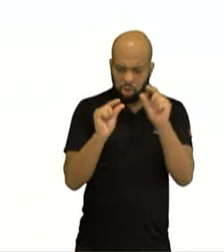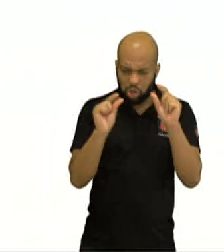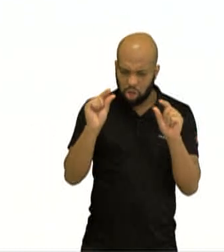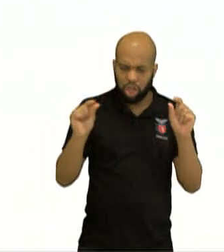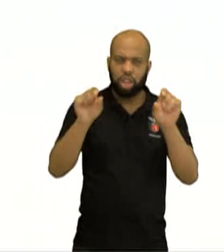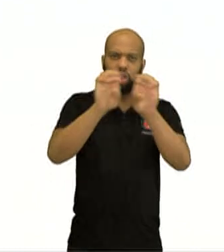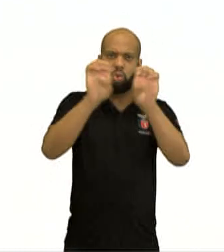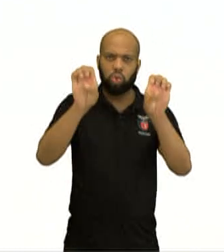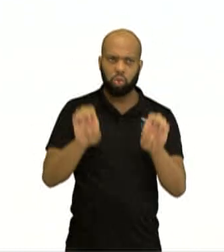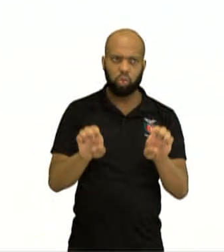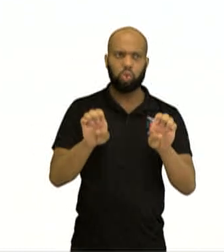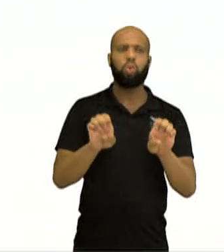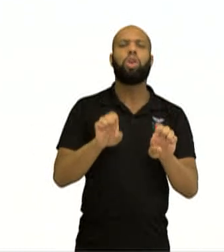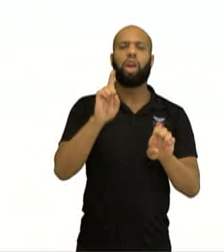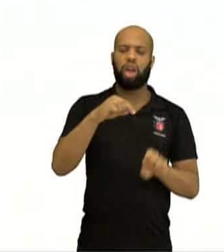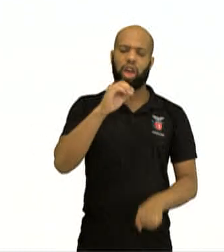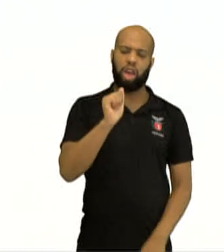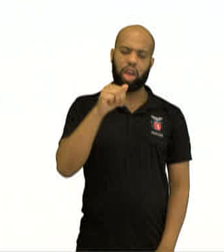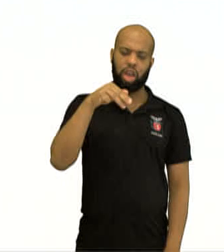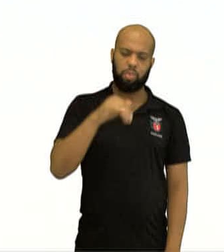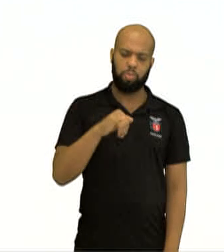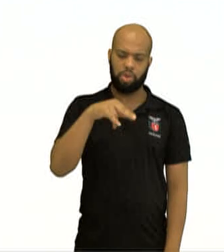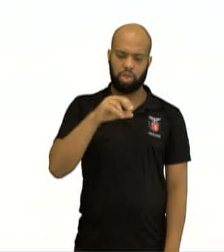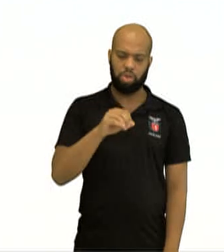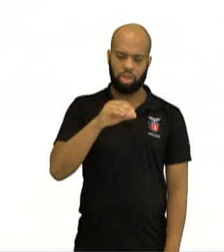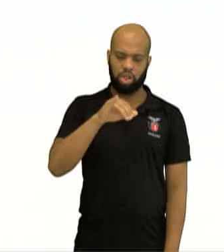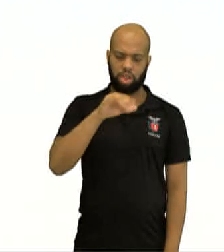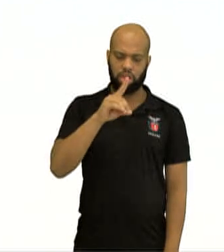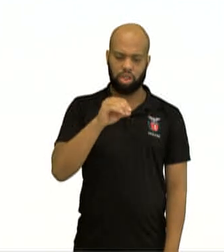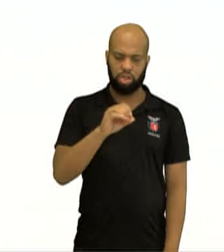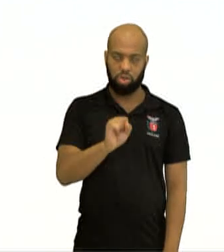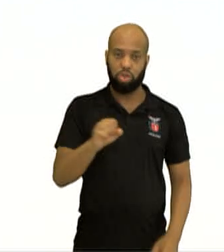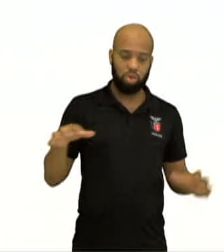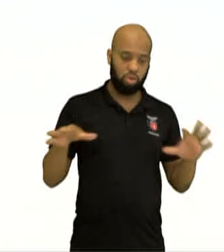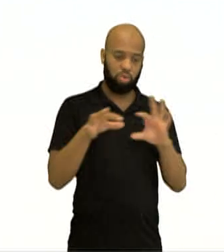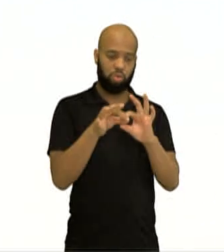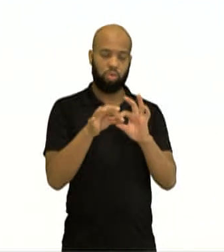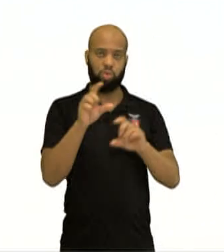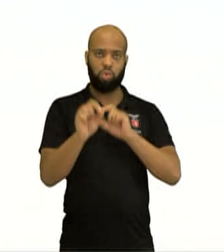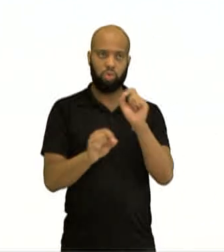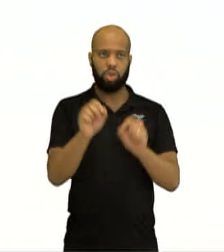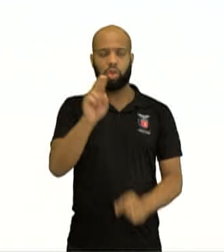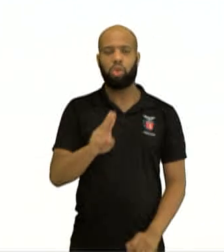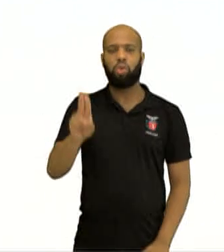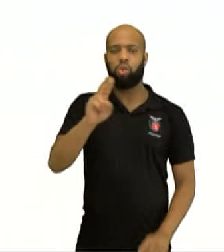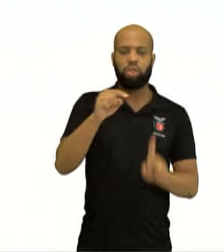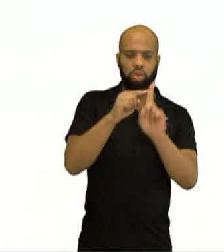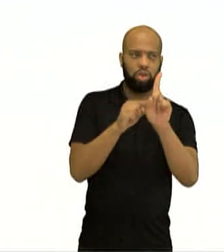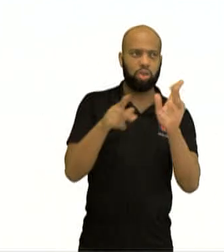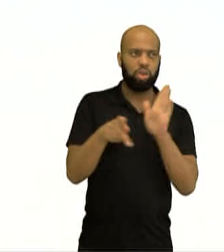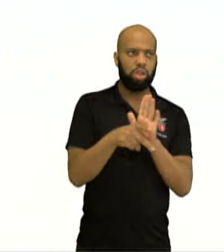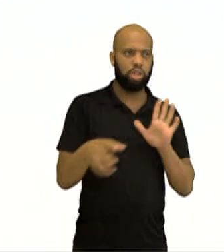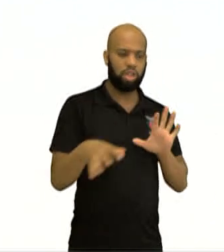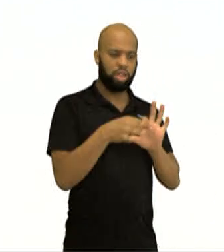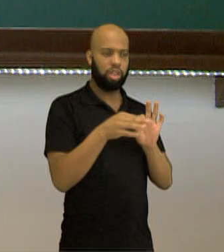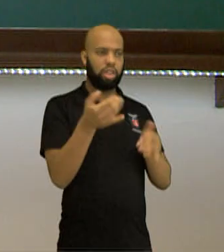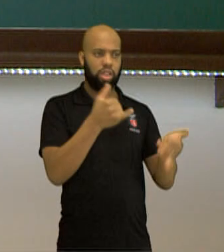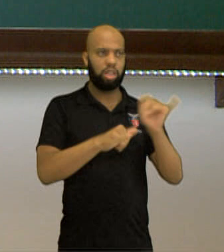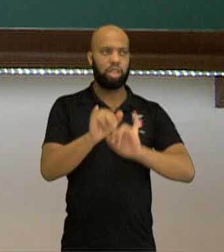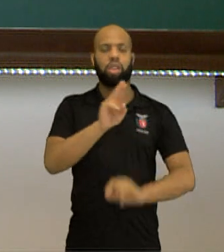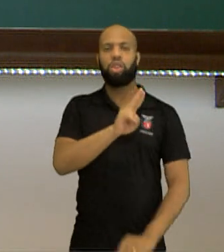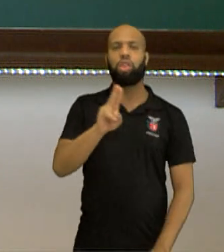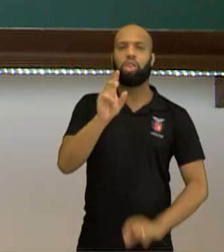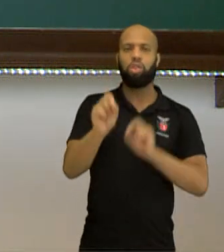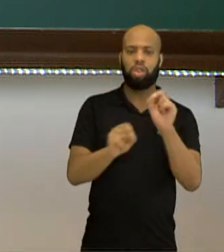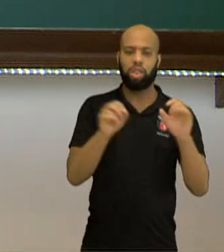estruturas básicas que se unem e se ligam através de um tipo de ligação química chamada